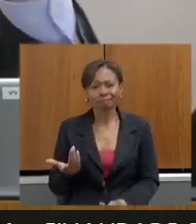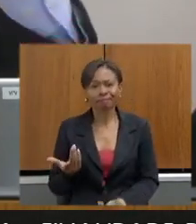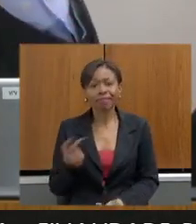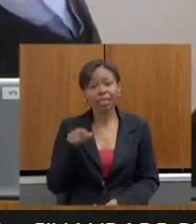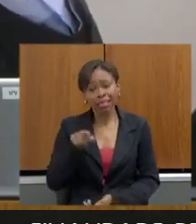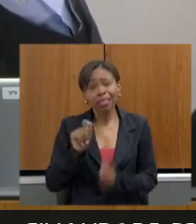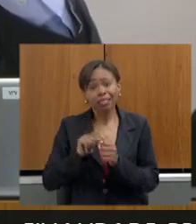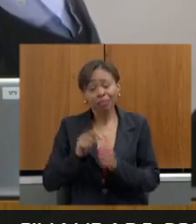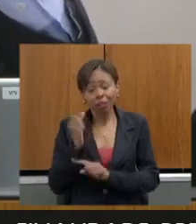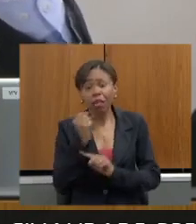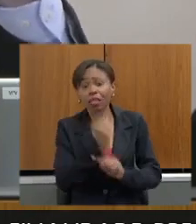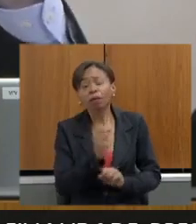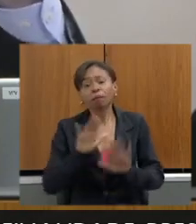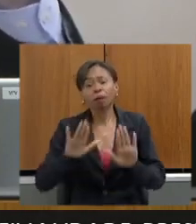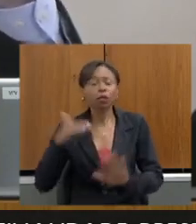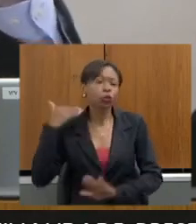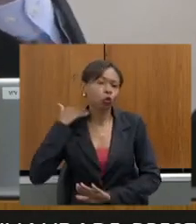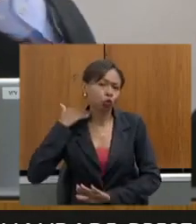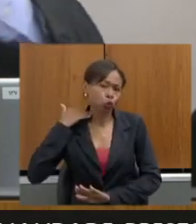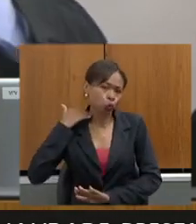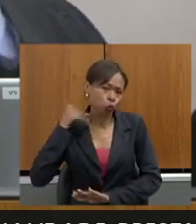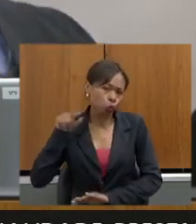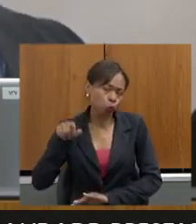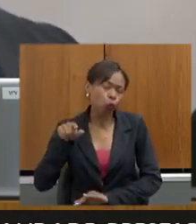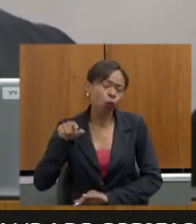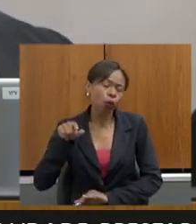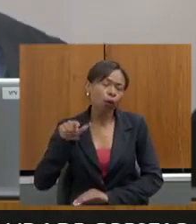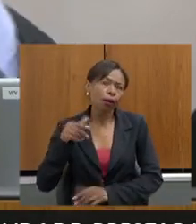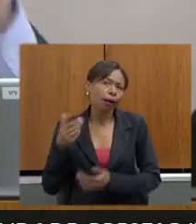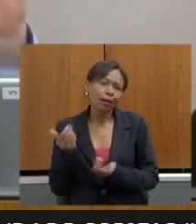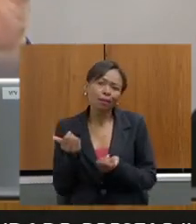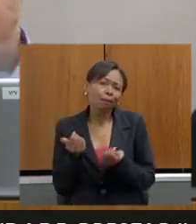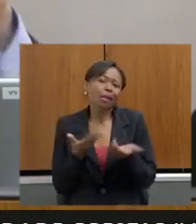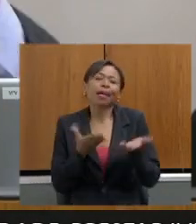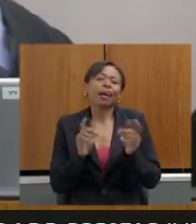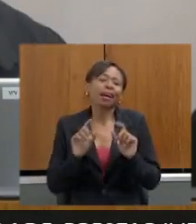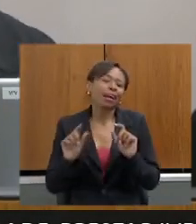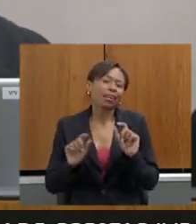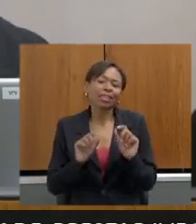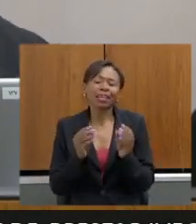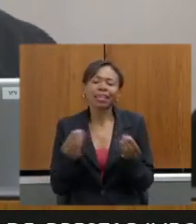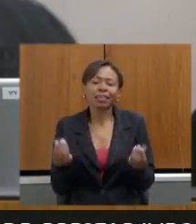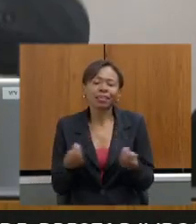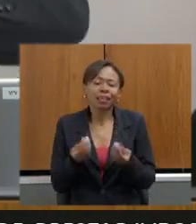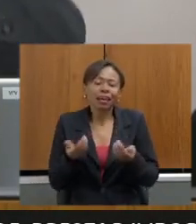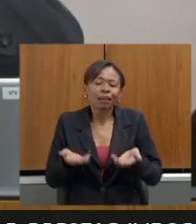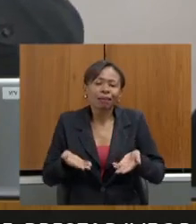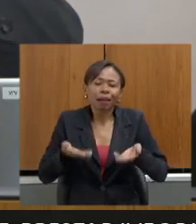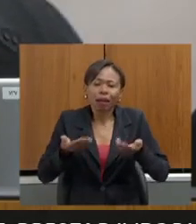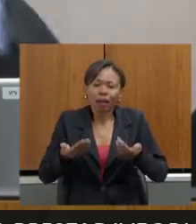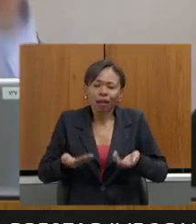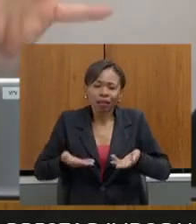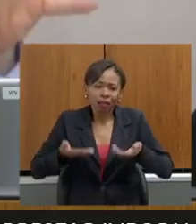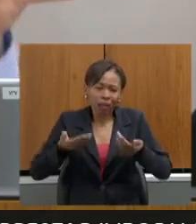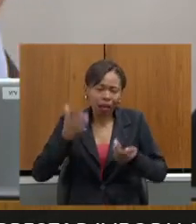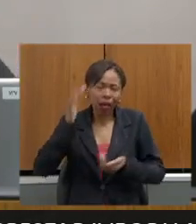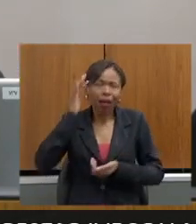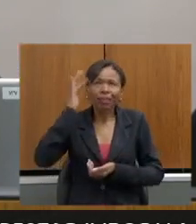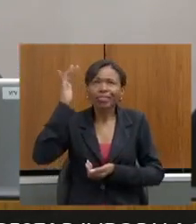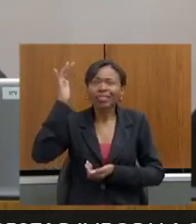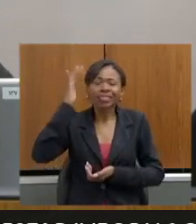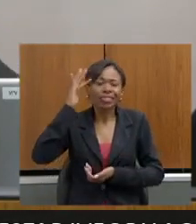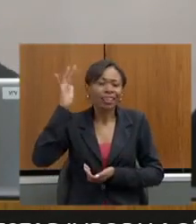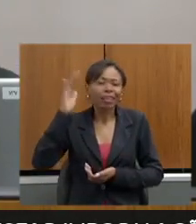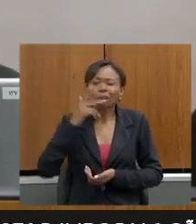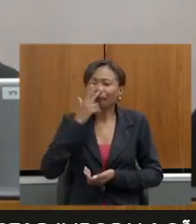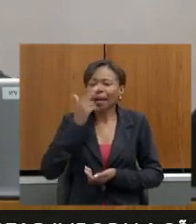para dar uma uma uma um momento poético é o momento lírico